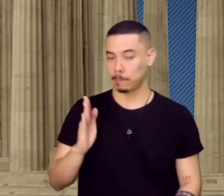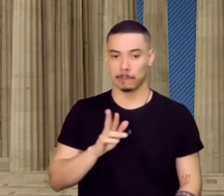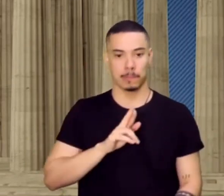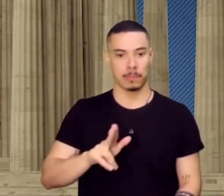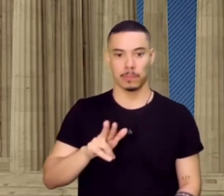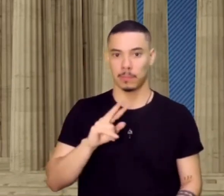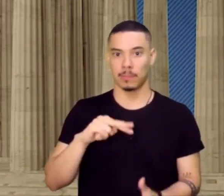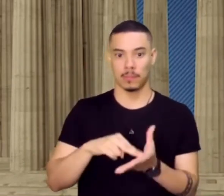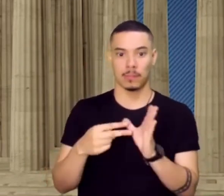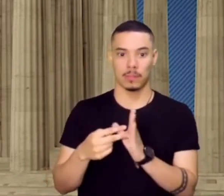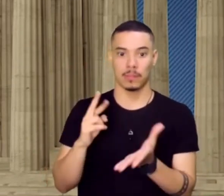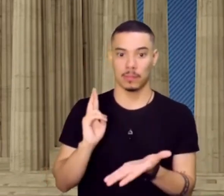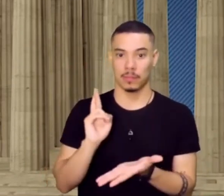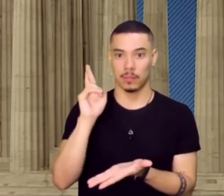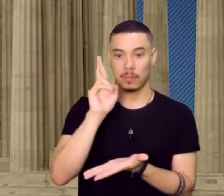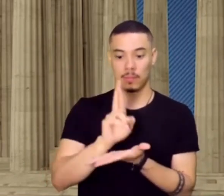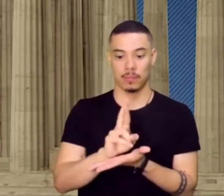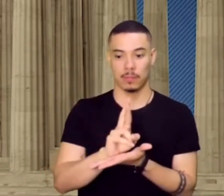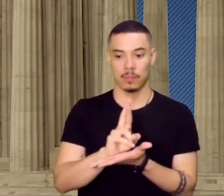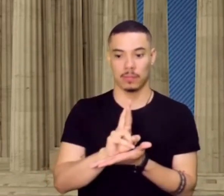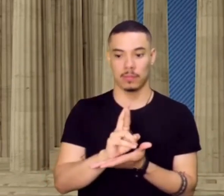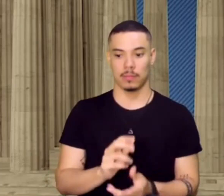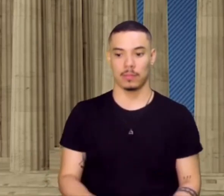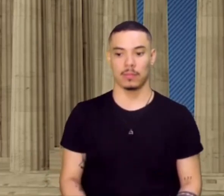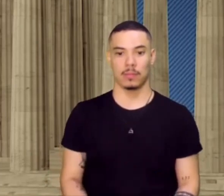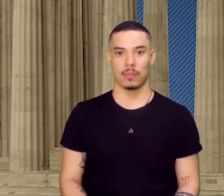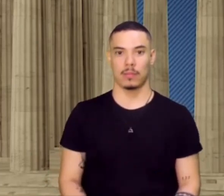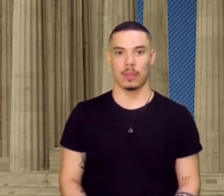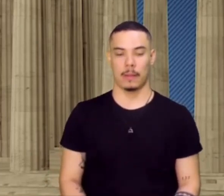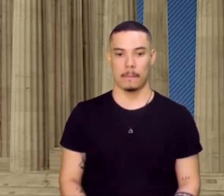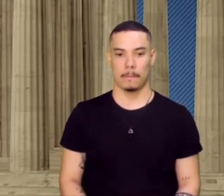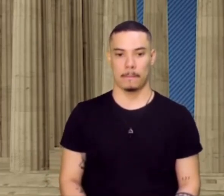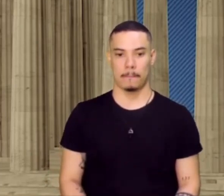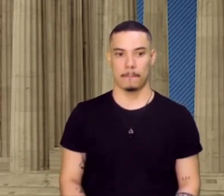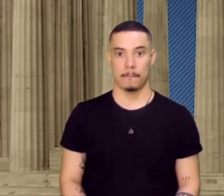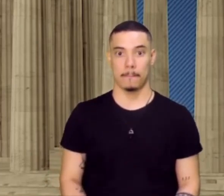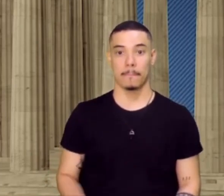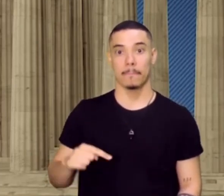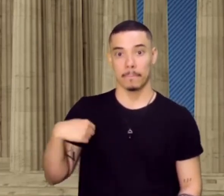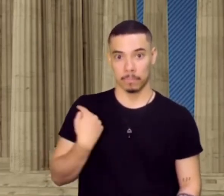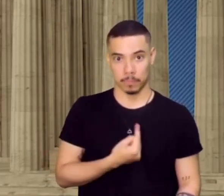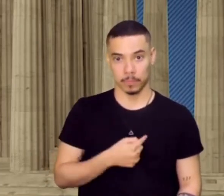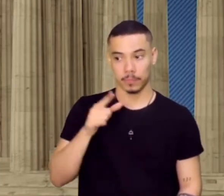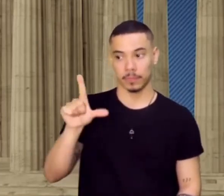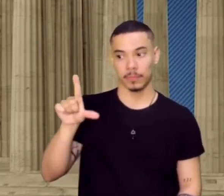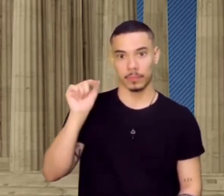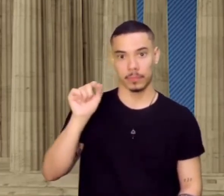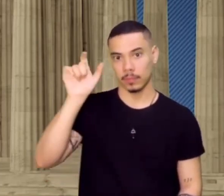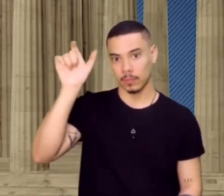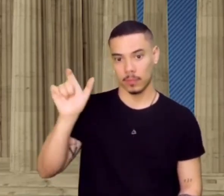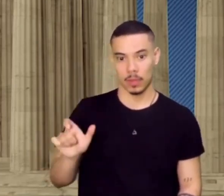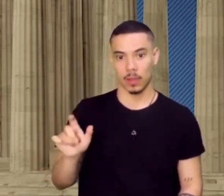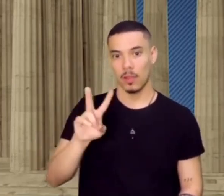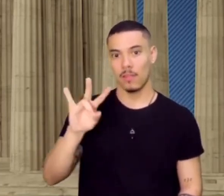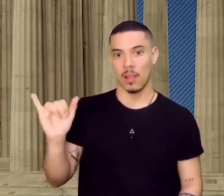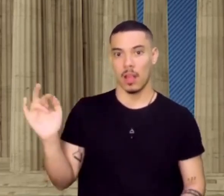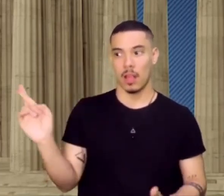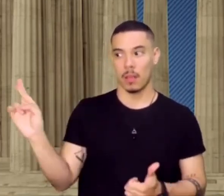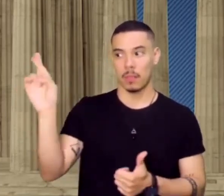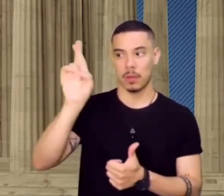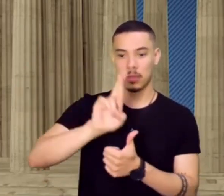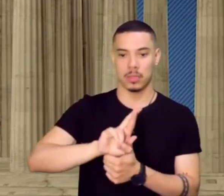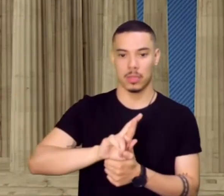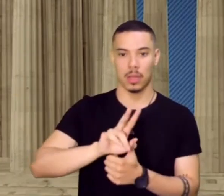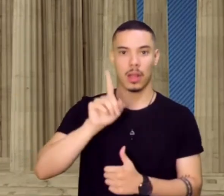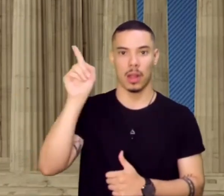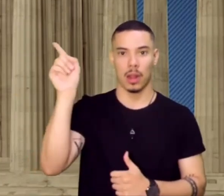é representativa, a nossa democracia, ou seja, elegemos alguém, um representante, para ficar lá no